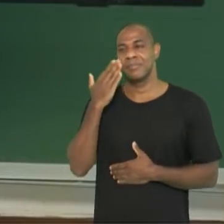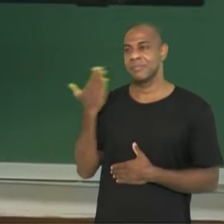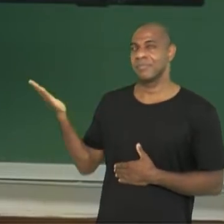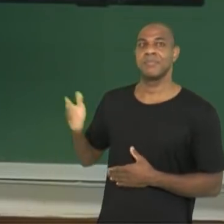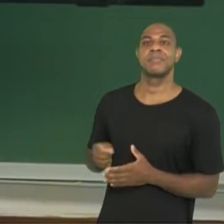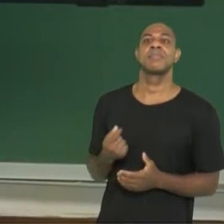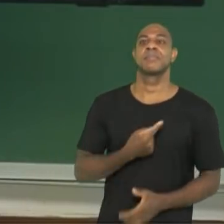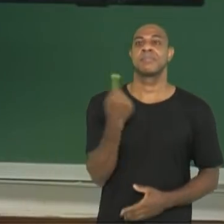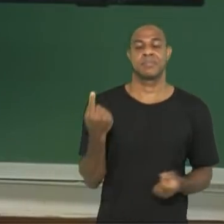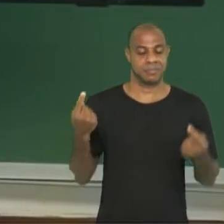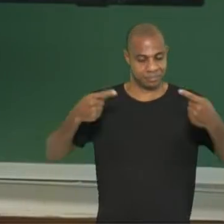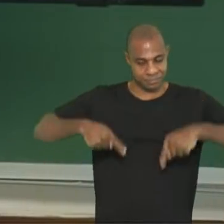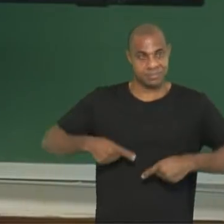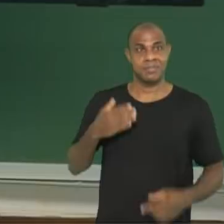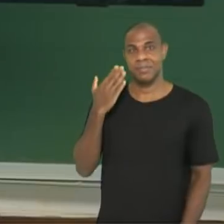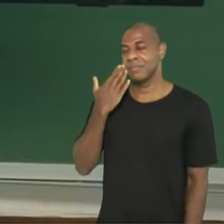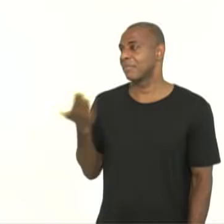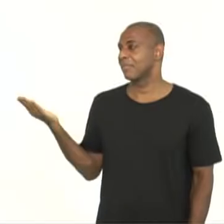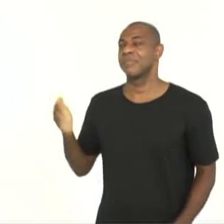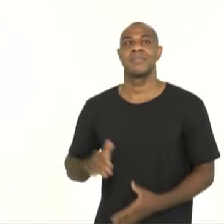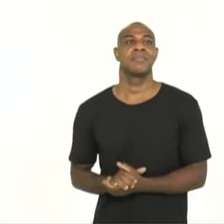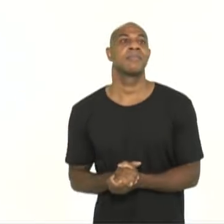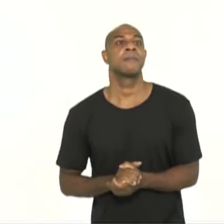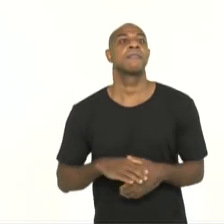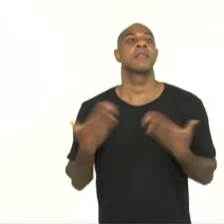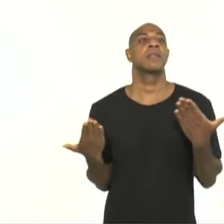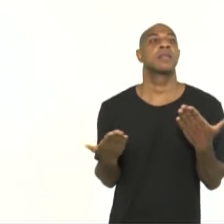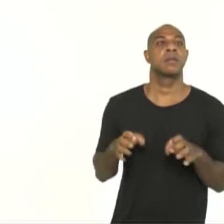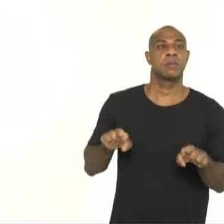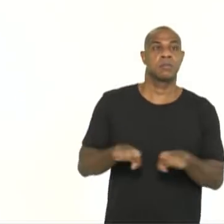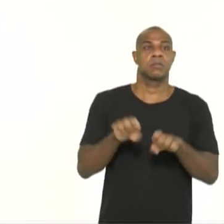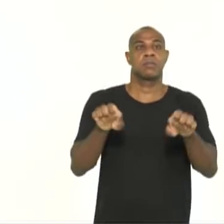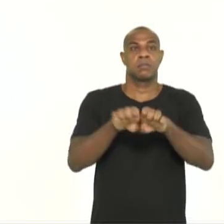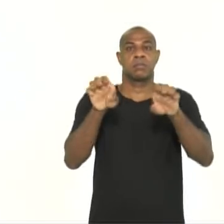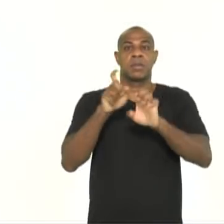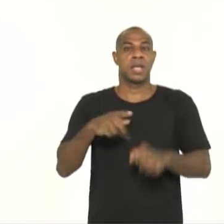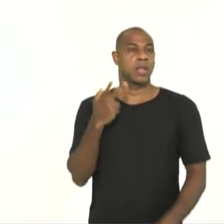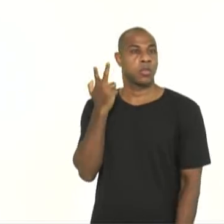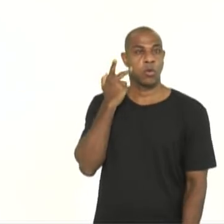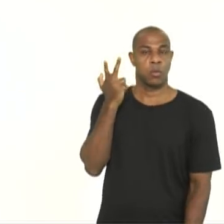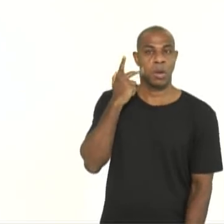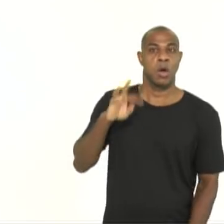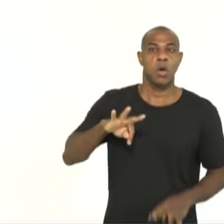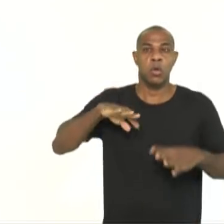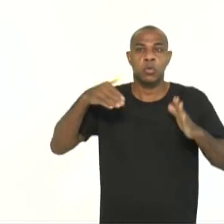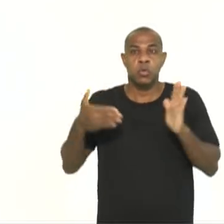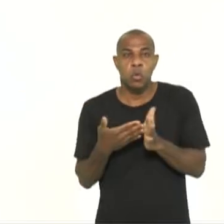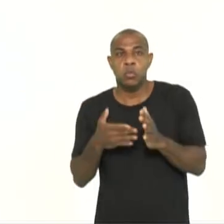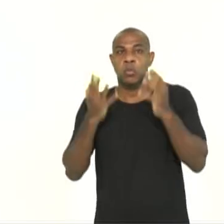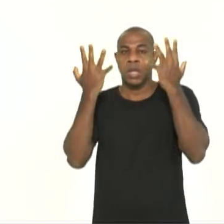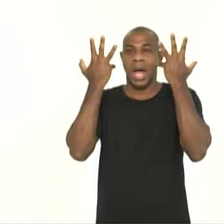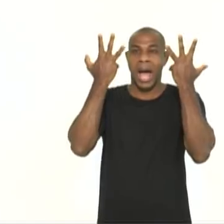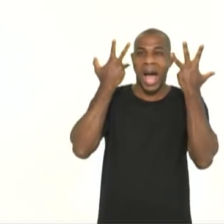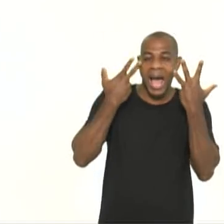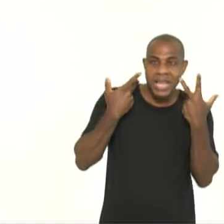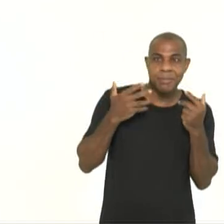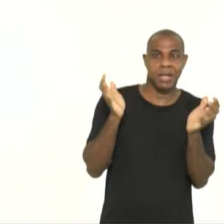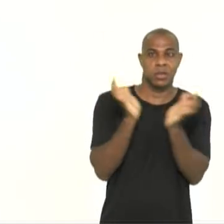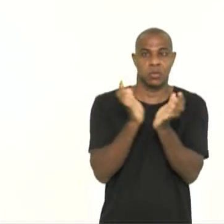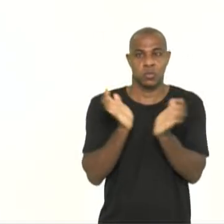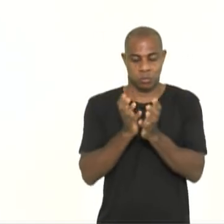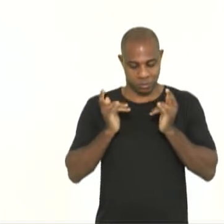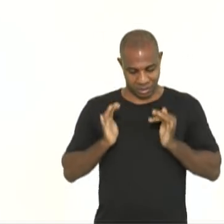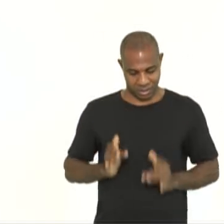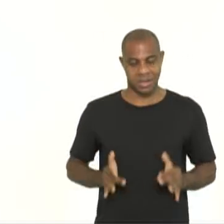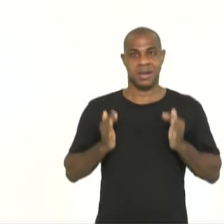Chegamos ao primeiro quiz de hoje e ele quer saber qual estrutura abaixo é comum a todos os animais artrópodes. Nós temos